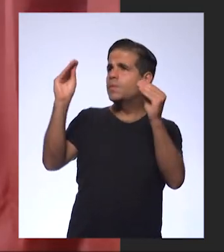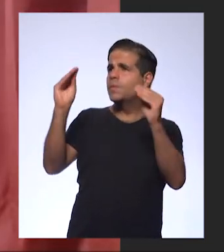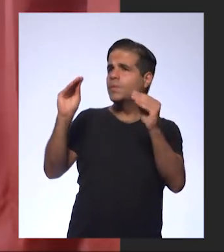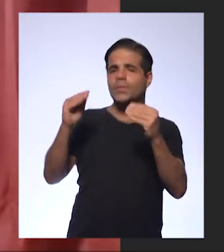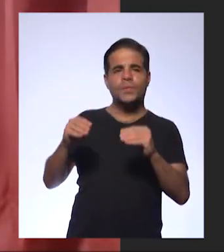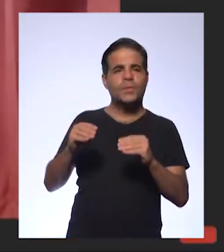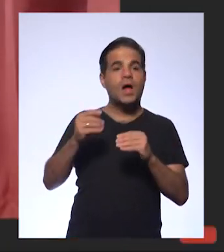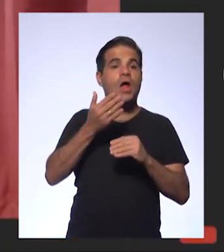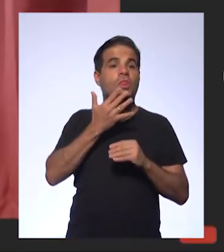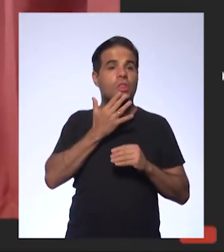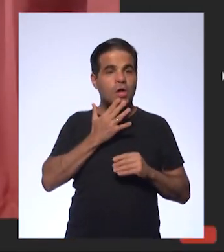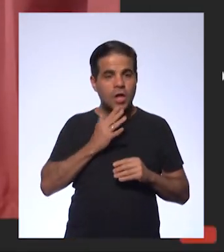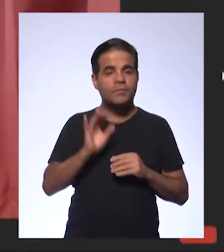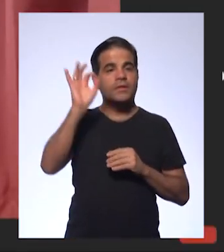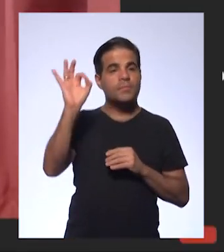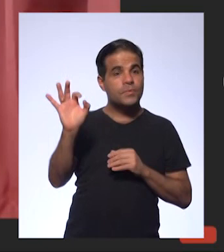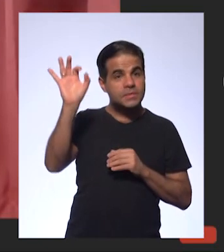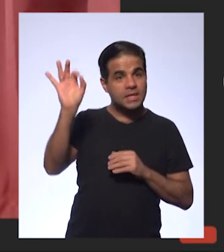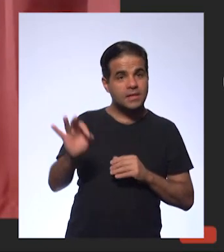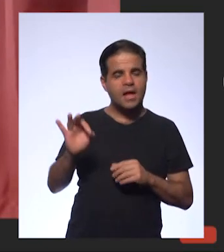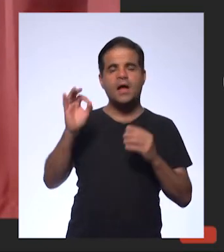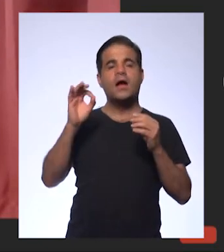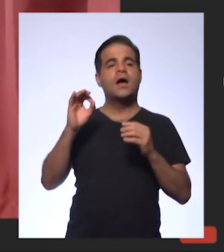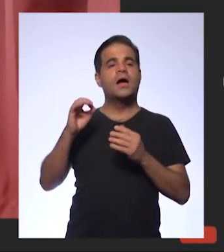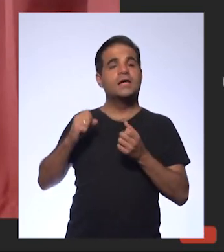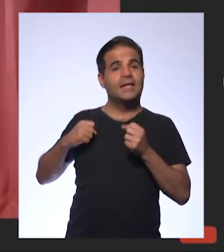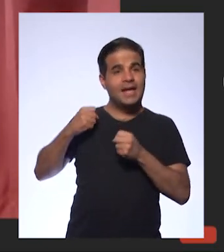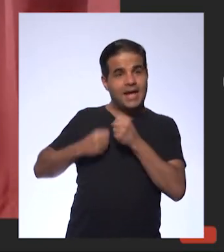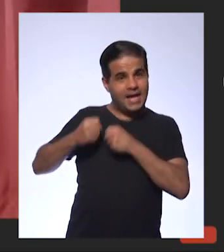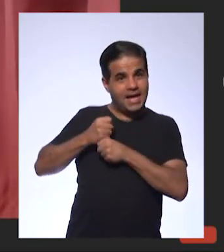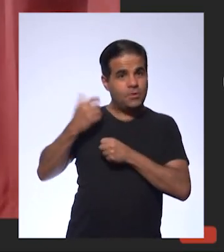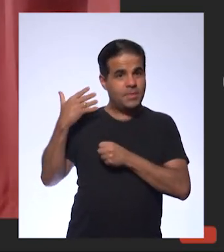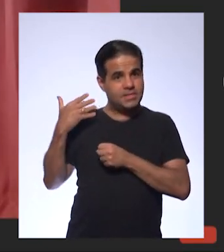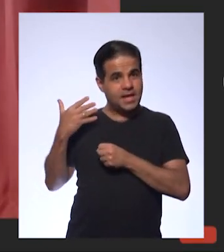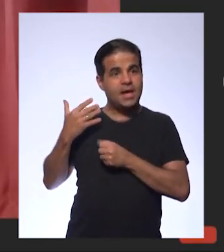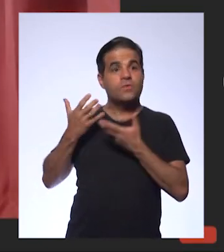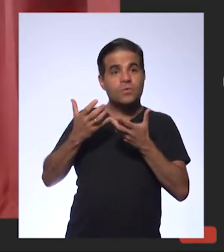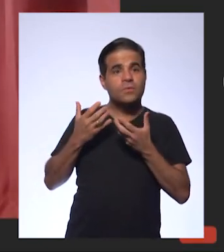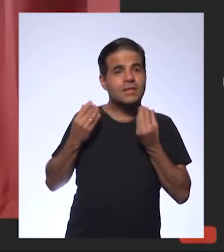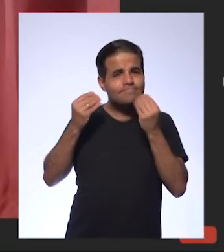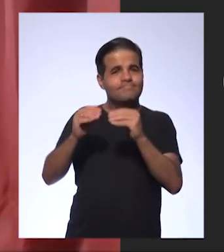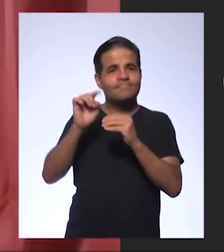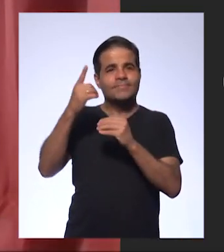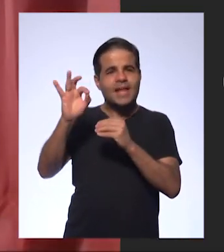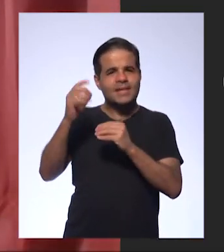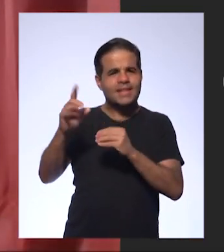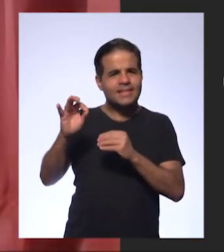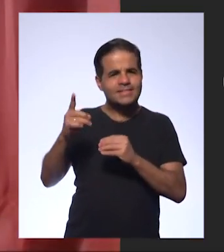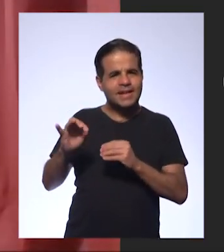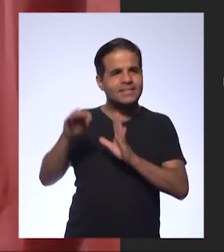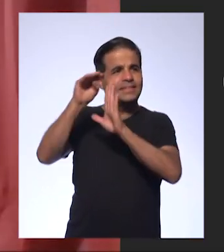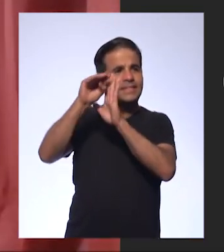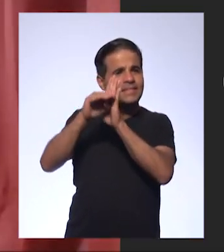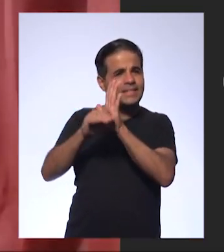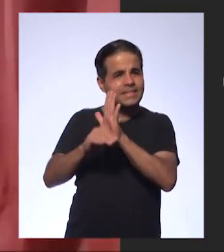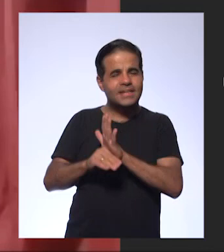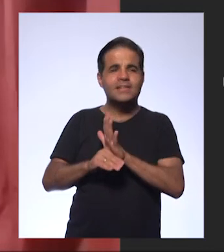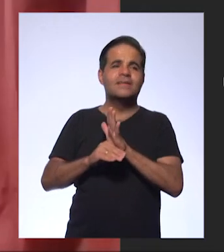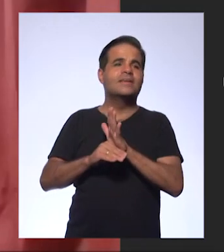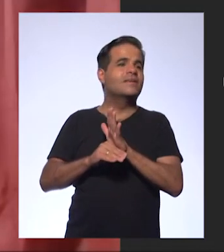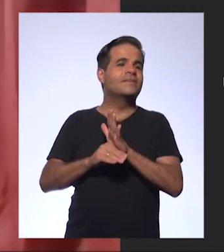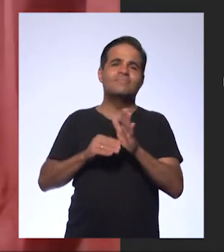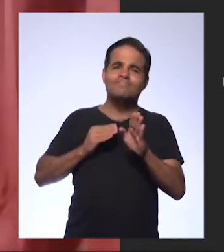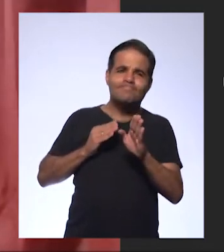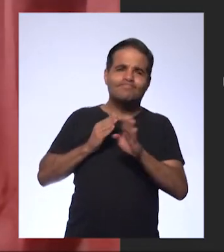as médias e a porcentagem. E desde o ano passado, eu queria muito 100%, estar com 10 em todas as disciplinas. Só que eu sempre batia